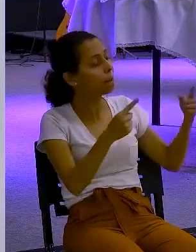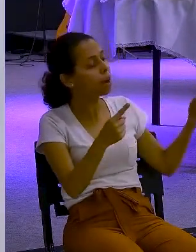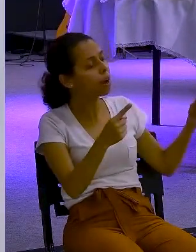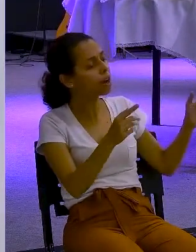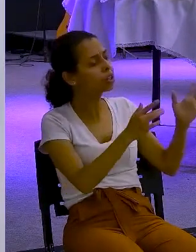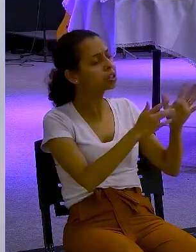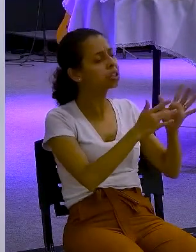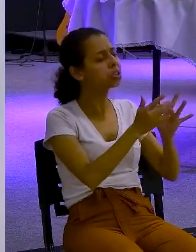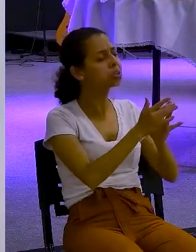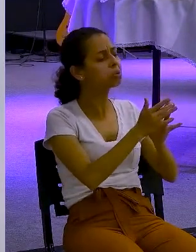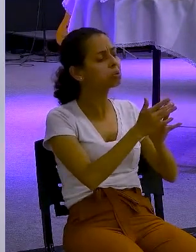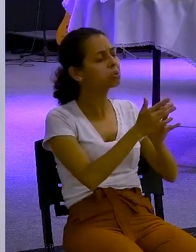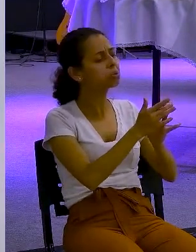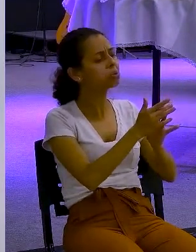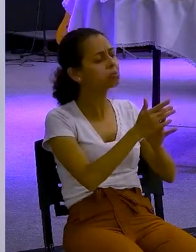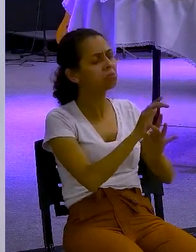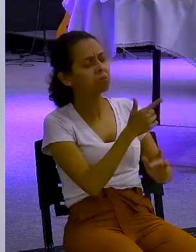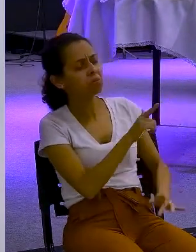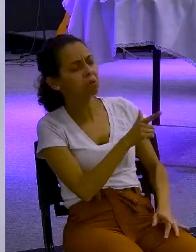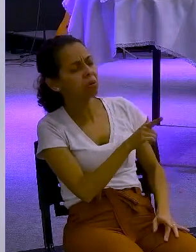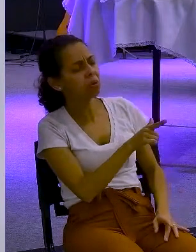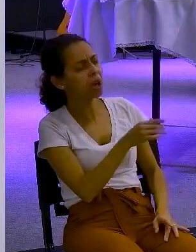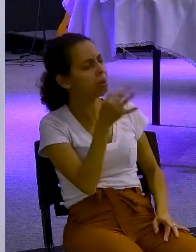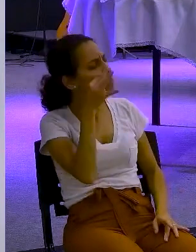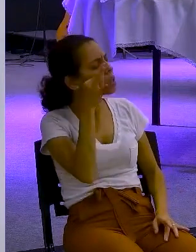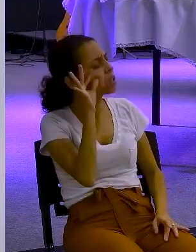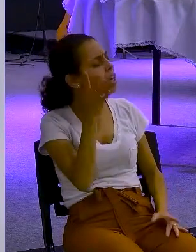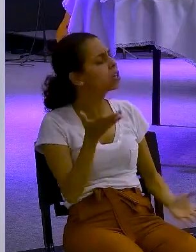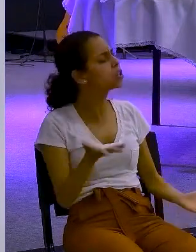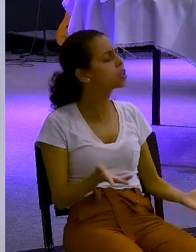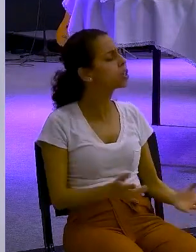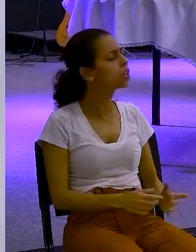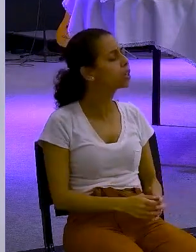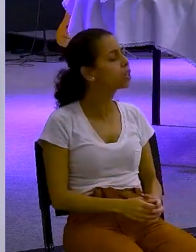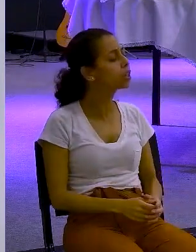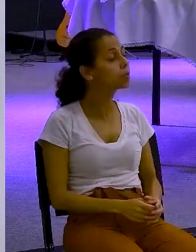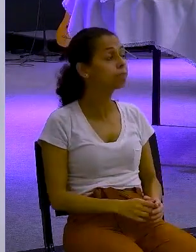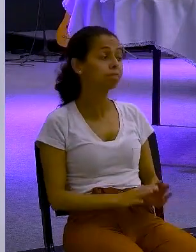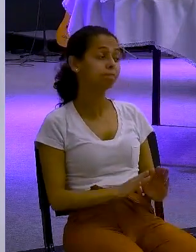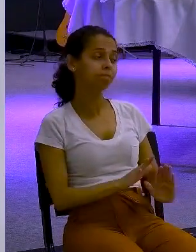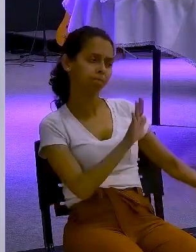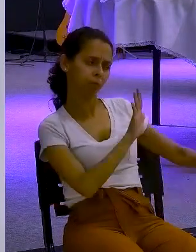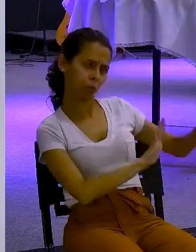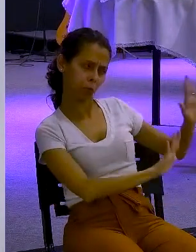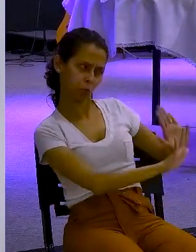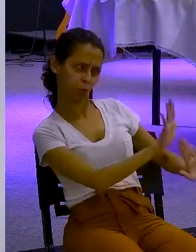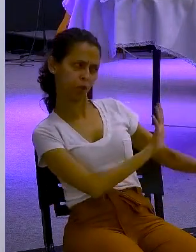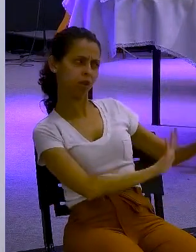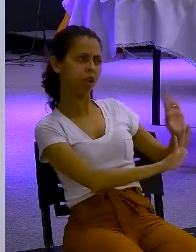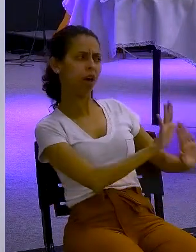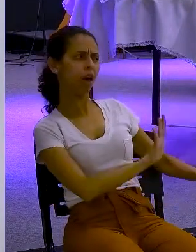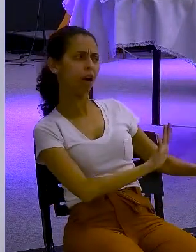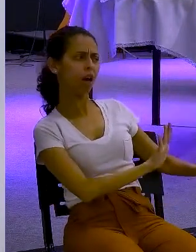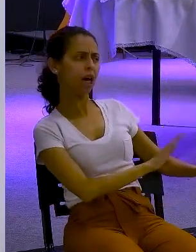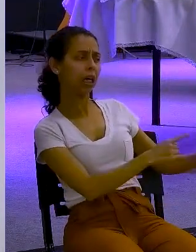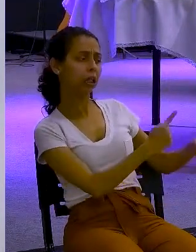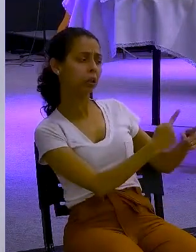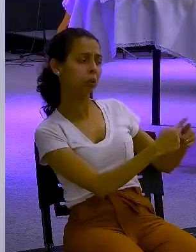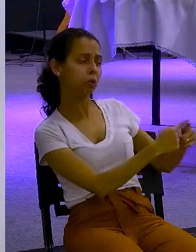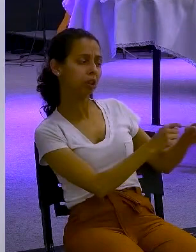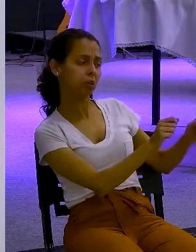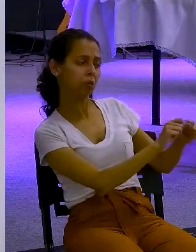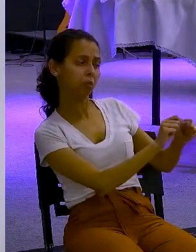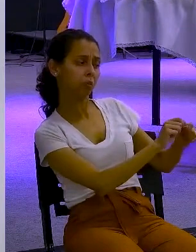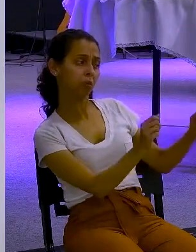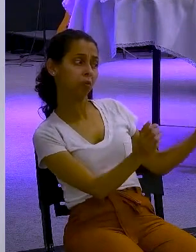presente naquele lugar ou naquele acontecimento, tomemos cuidado, porque esses prodígios e sinais talvez